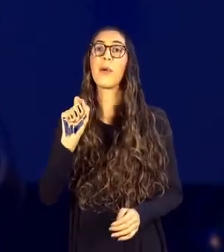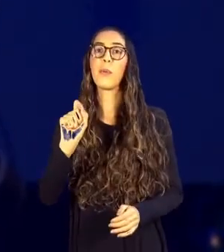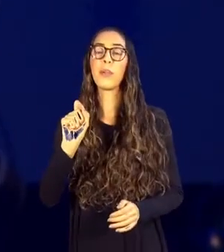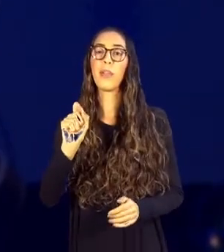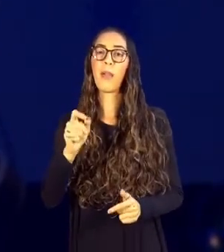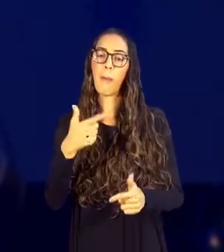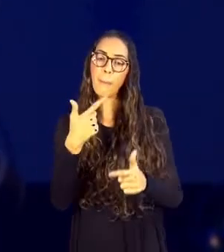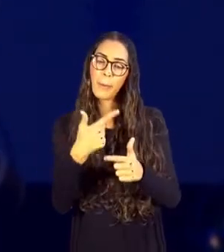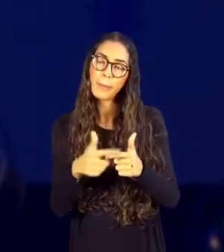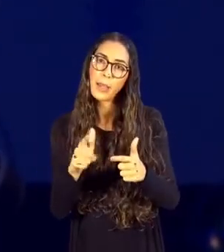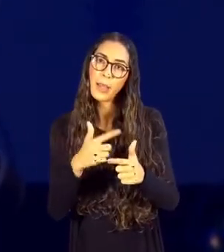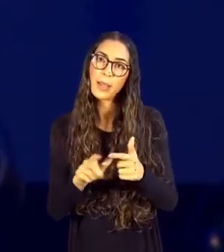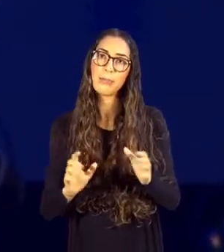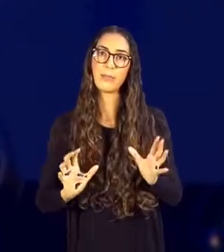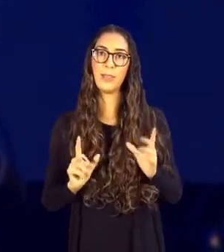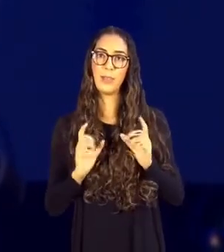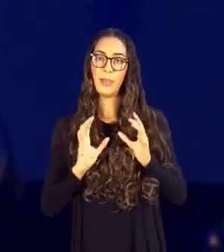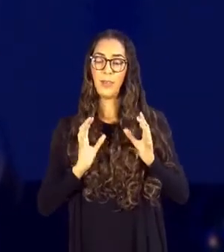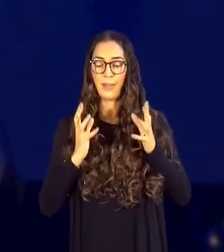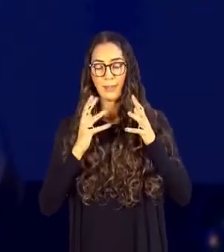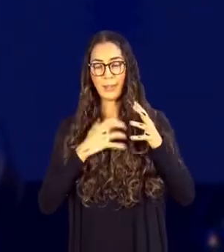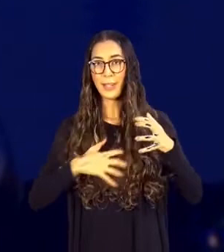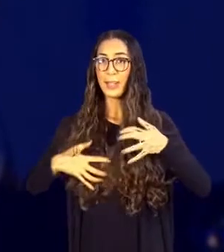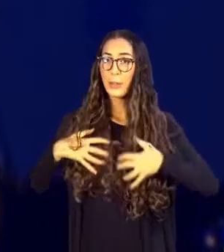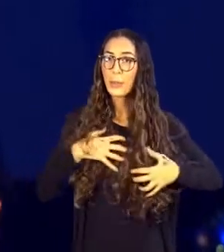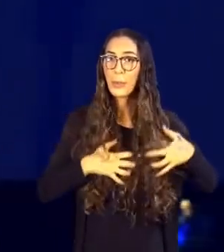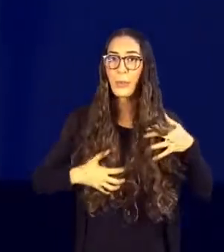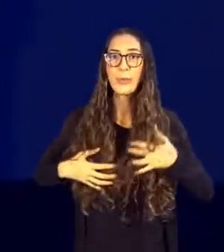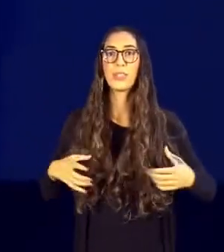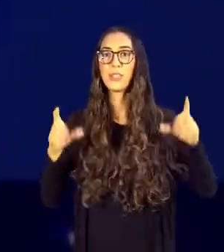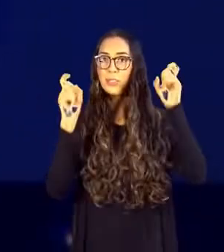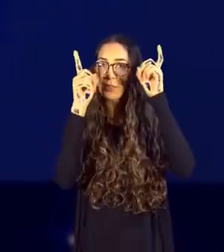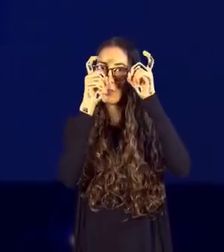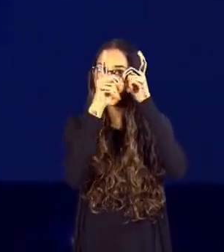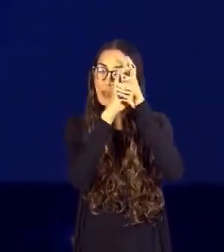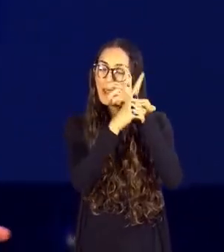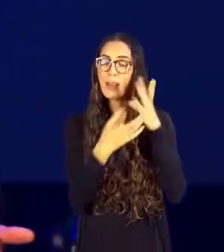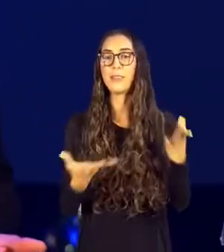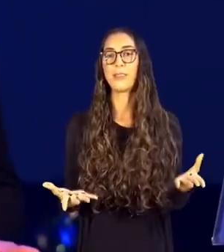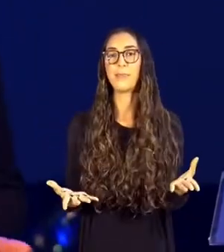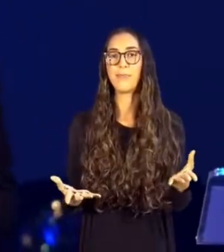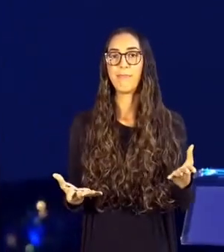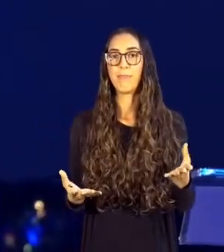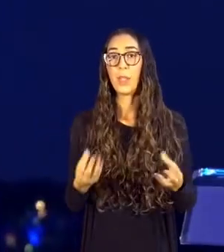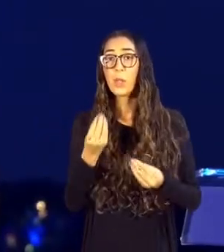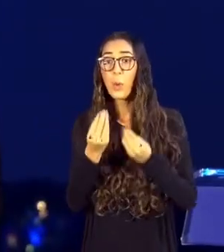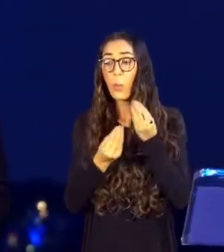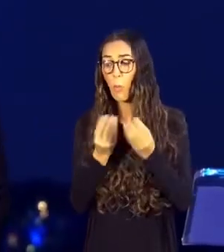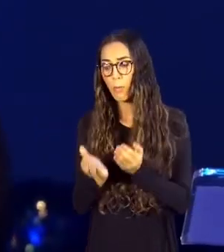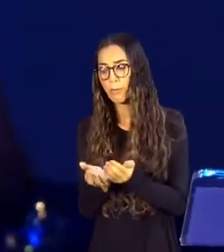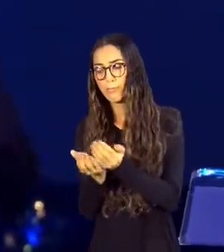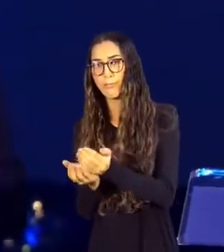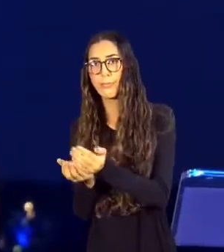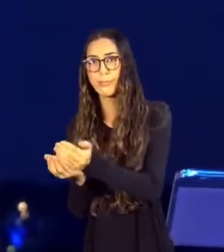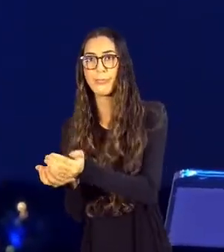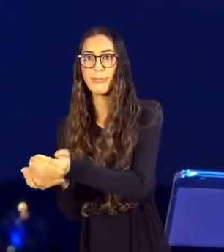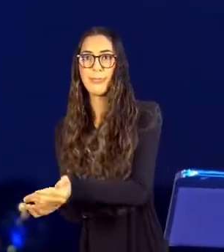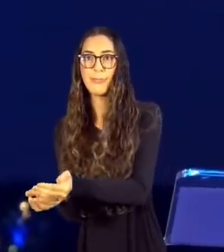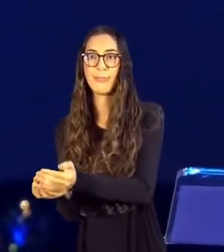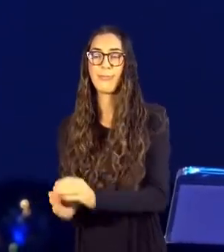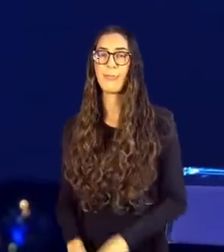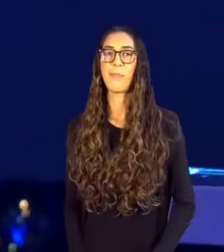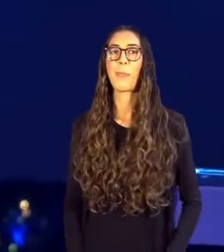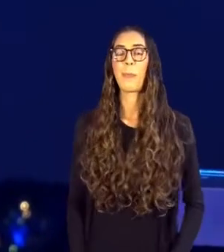viver. E a gente tem que começar a ter ferramentas para ter uma vida melhor. Que ferramentas, pastor? Bom, você tem um remo